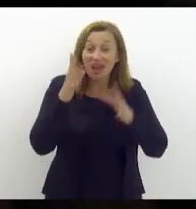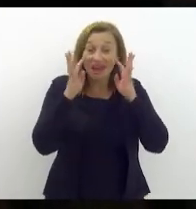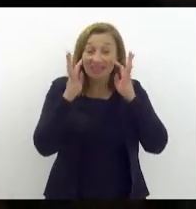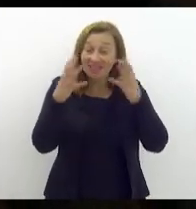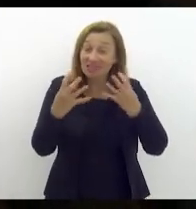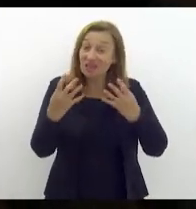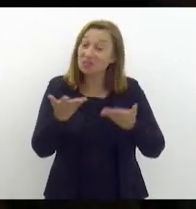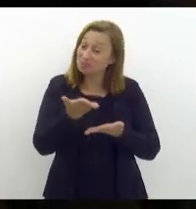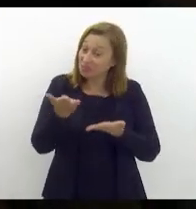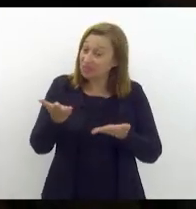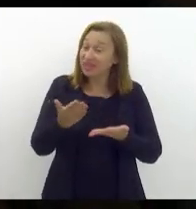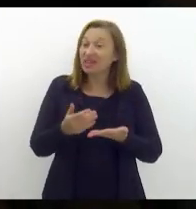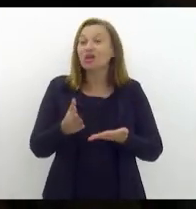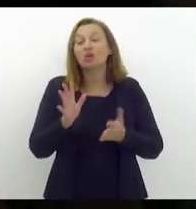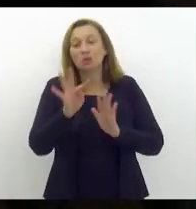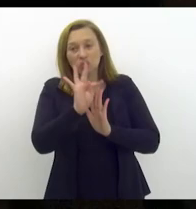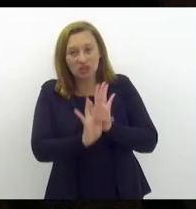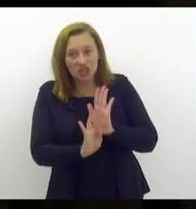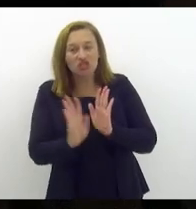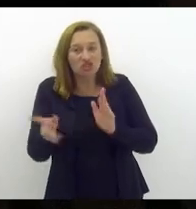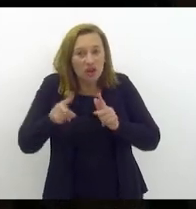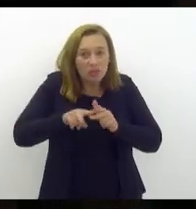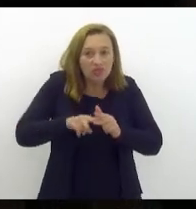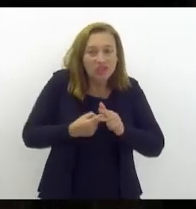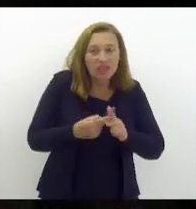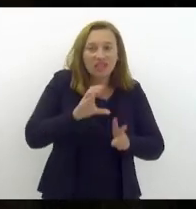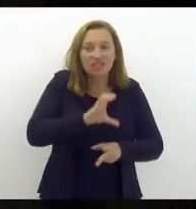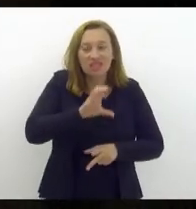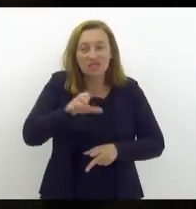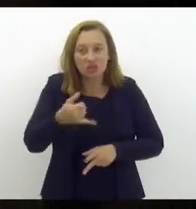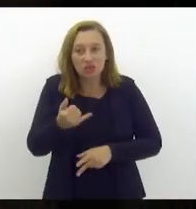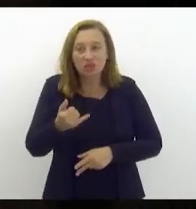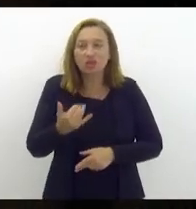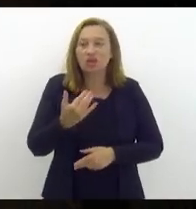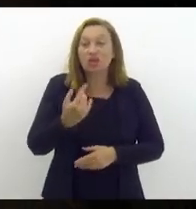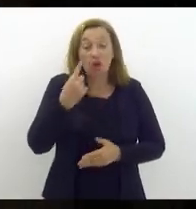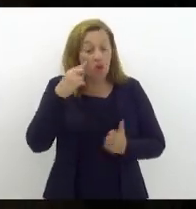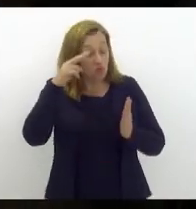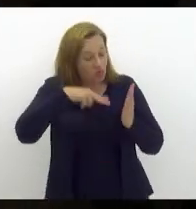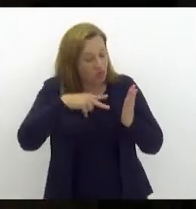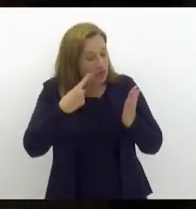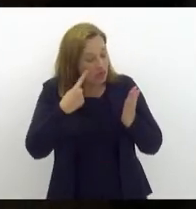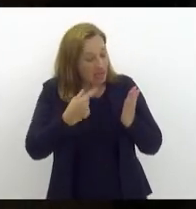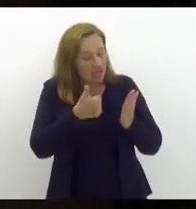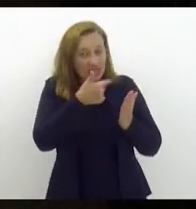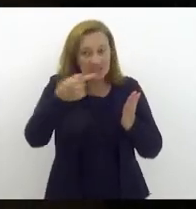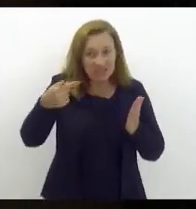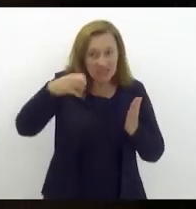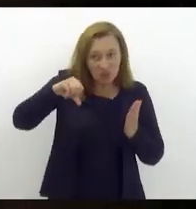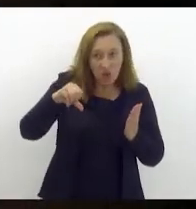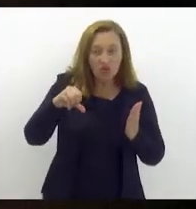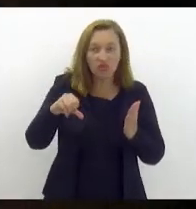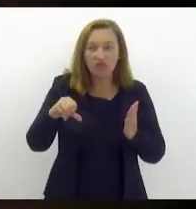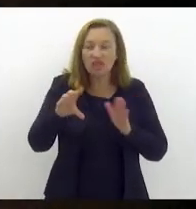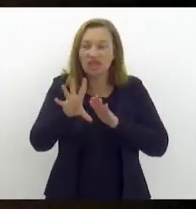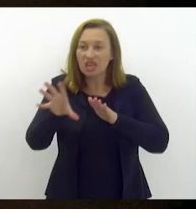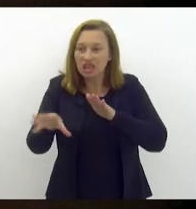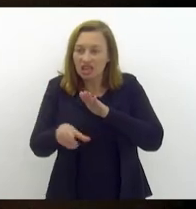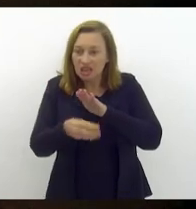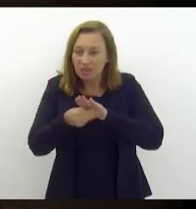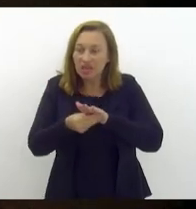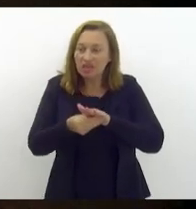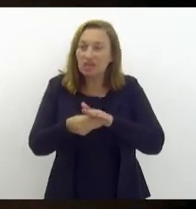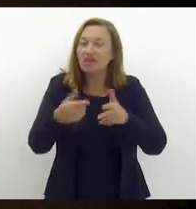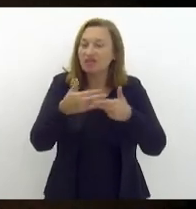a eles, porque o texto já foi modificado na CCJ. Eu passei o olho ali e vi que das 19 emendas, muitas delas já